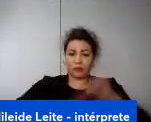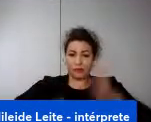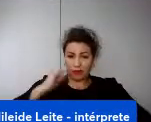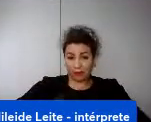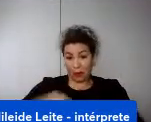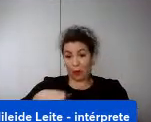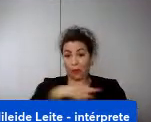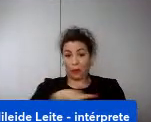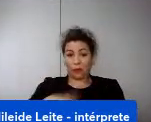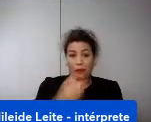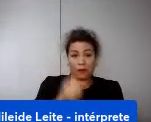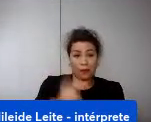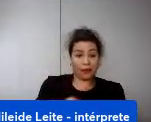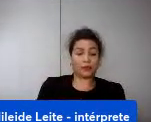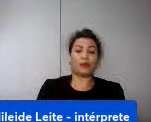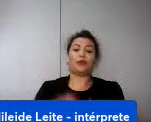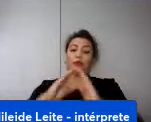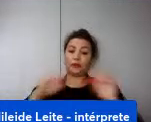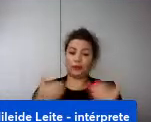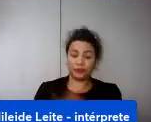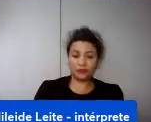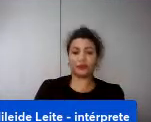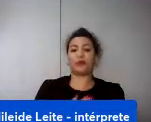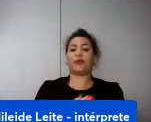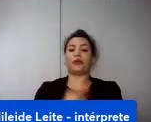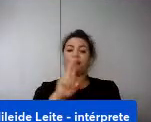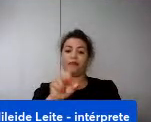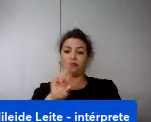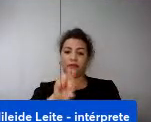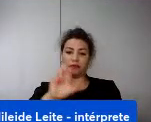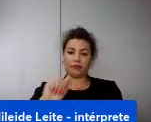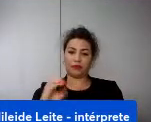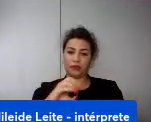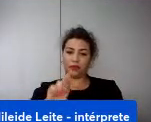né, lá no Colégio Veracruz, Postamar. Então,